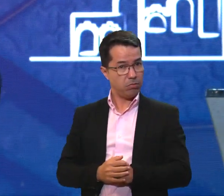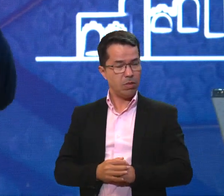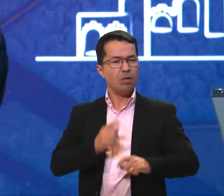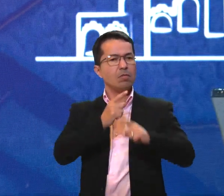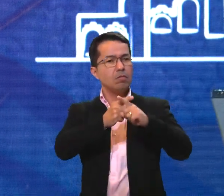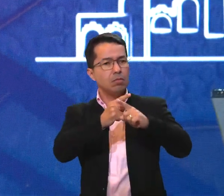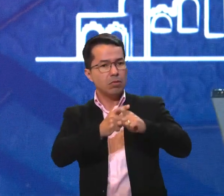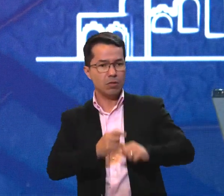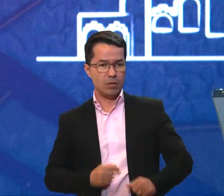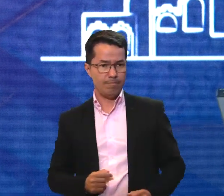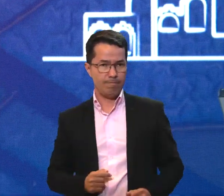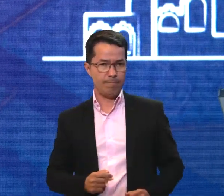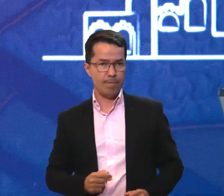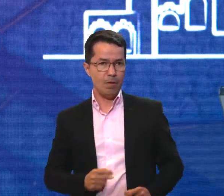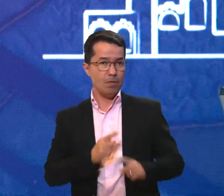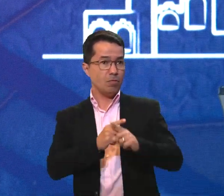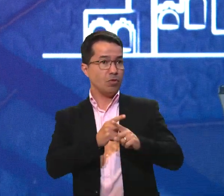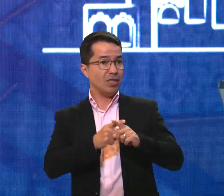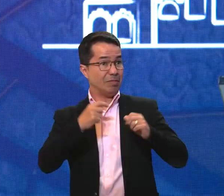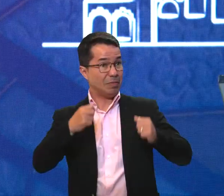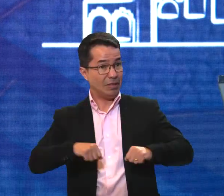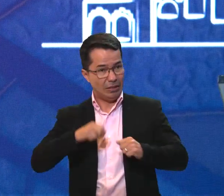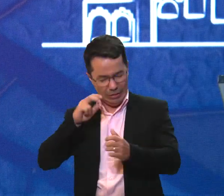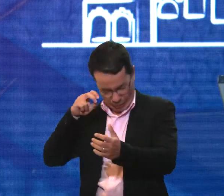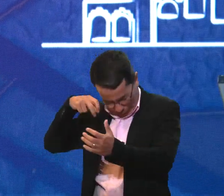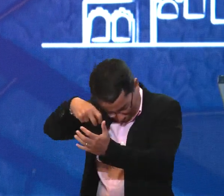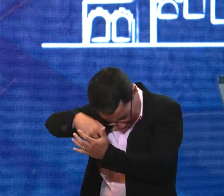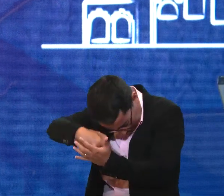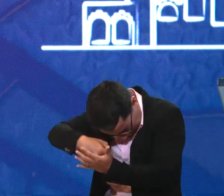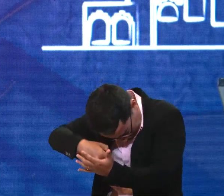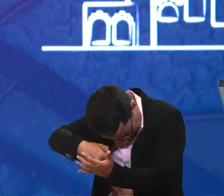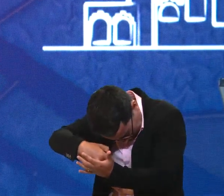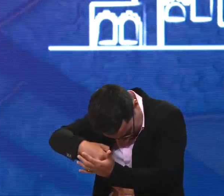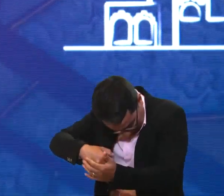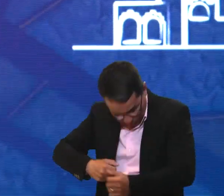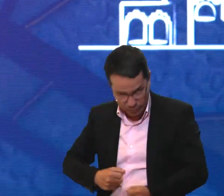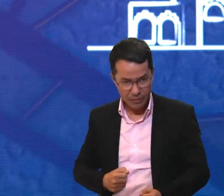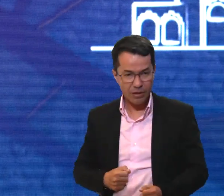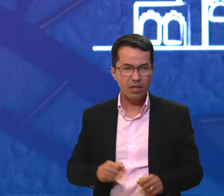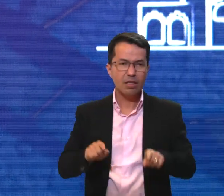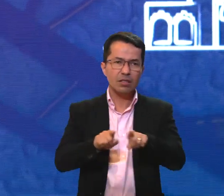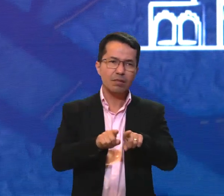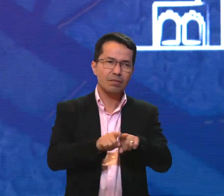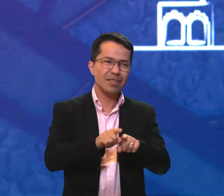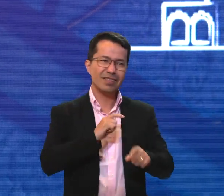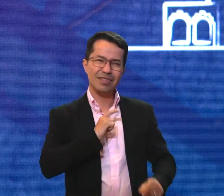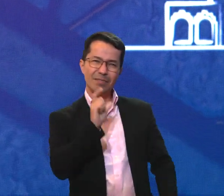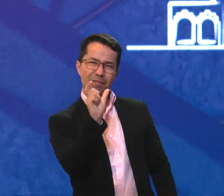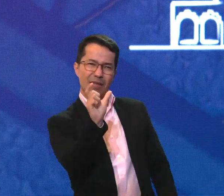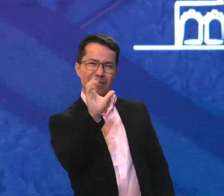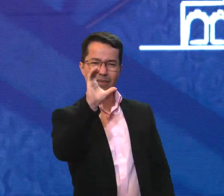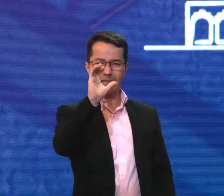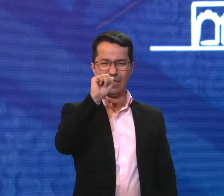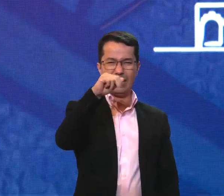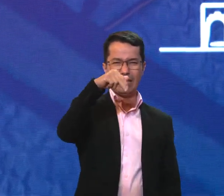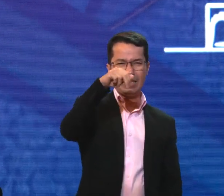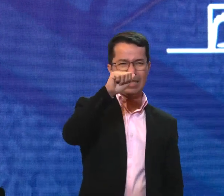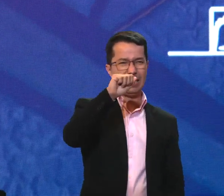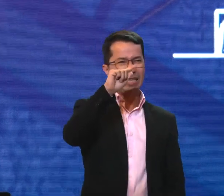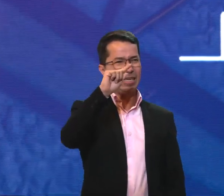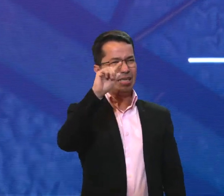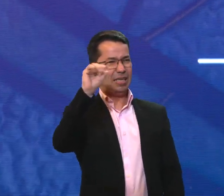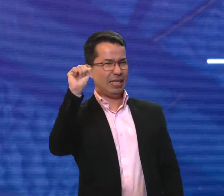Os mercadores, eles andavam agachados, porque carregavam as mercadorias nas